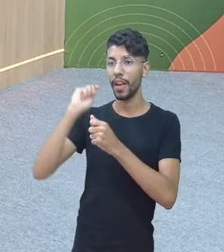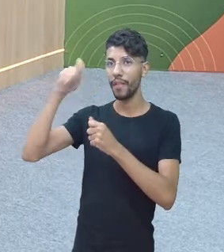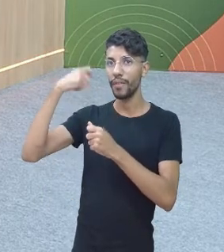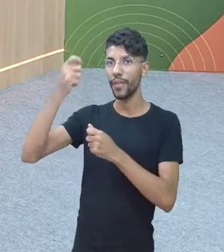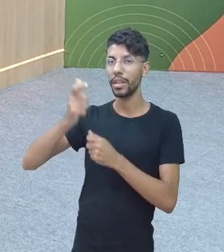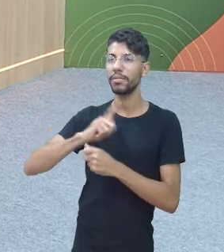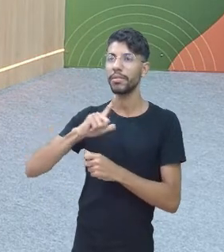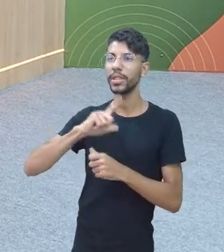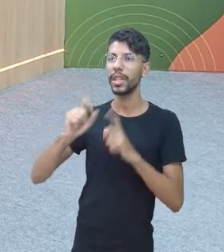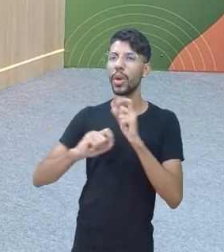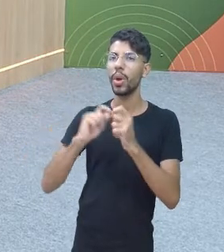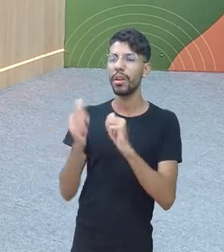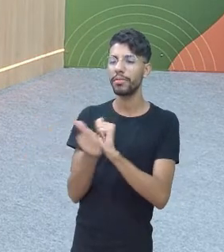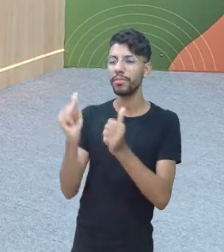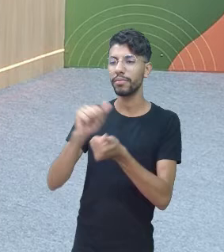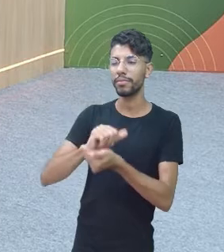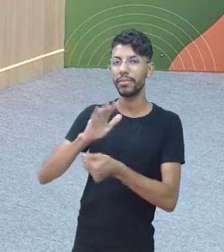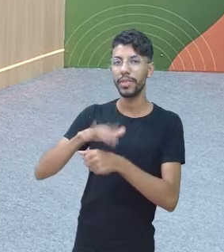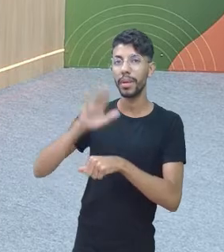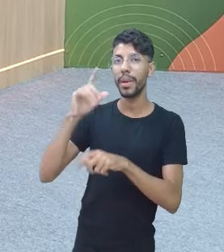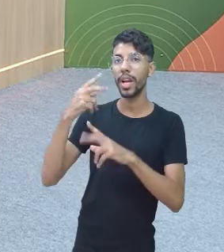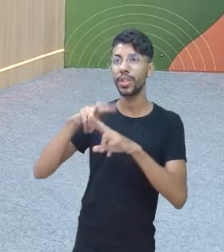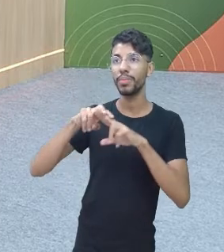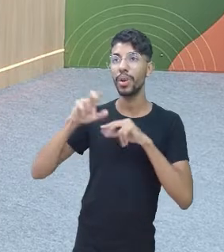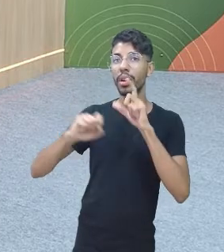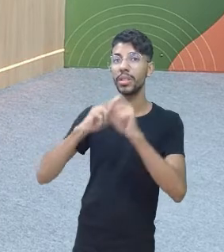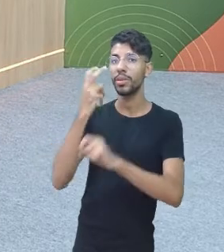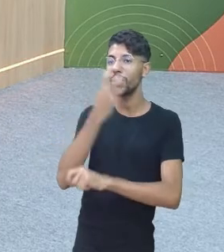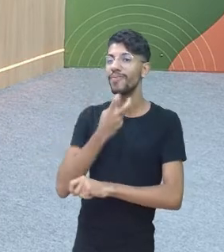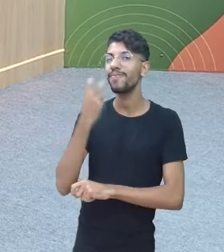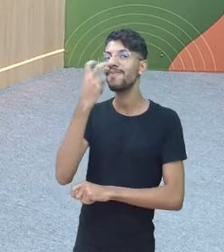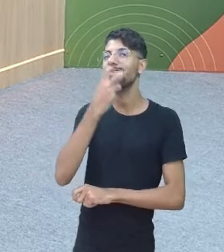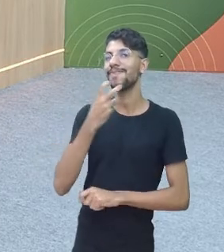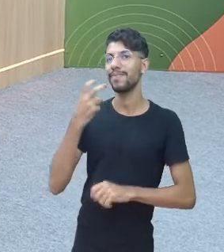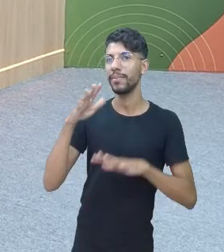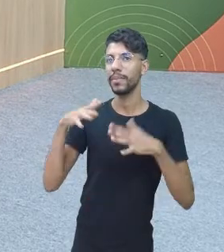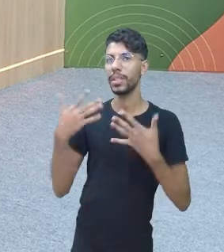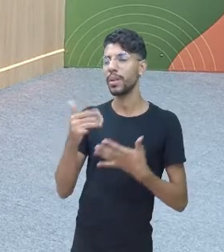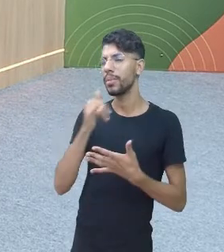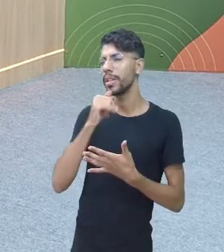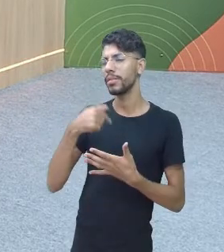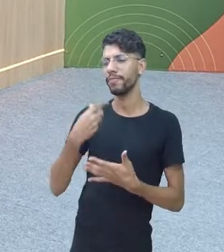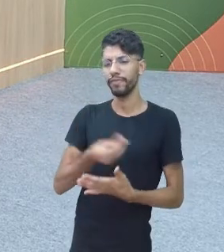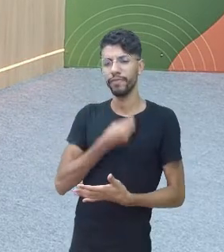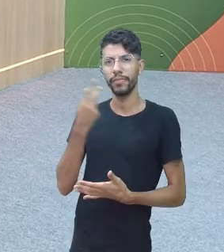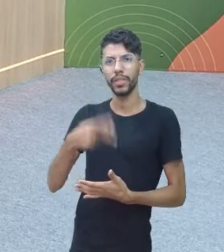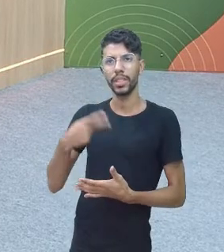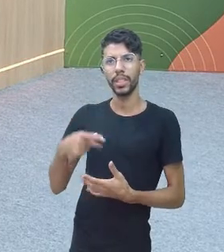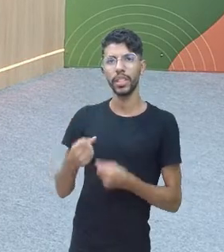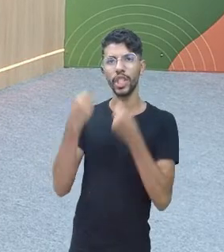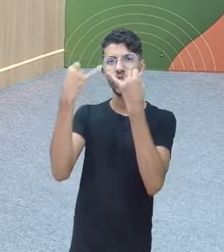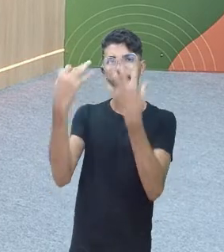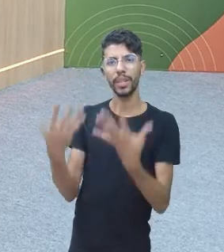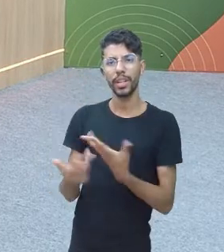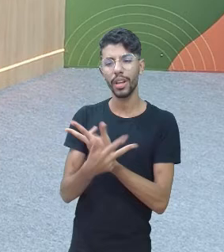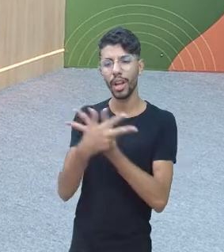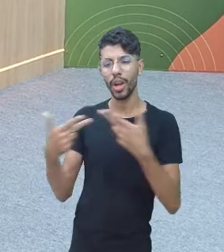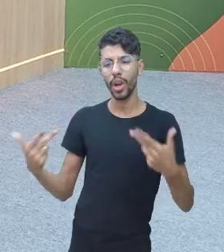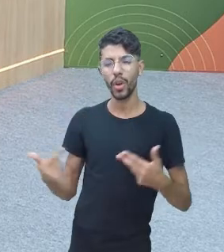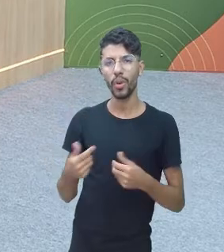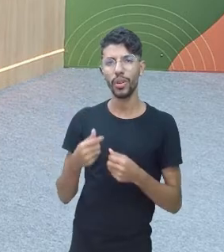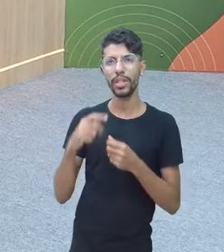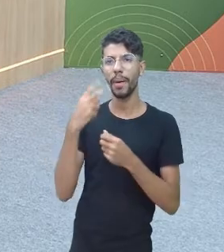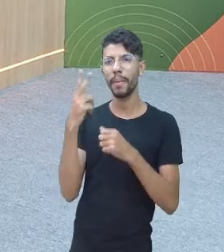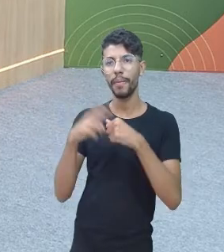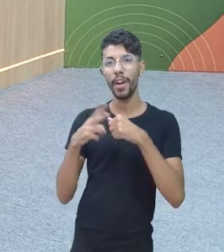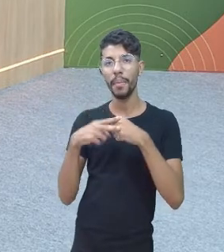a gente tem uma adaptabilidade maior por causa da oralidade. Então, quando eu estou aqui explicando uma coisa verbalmente para vocês,